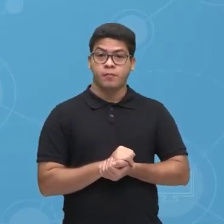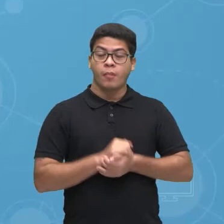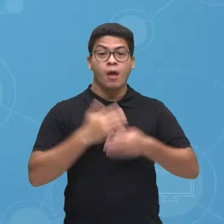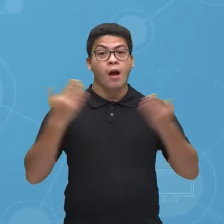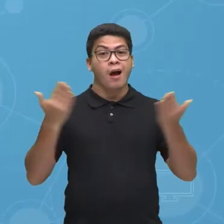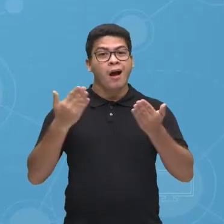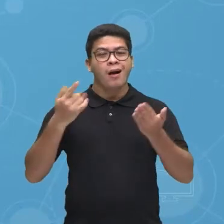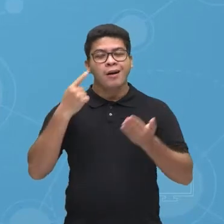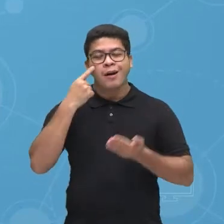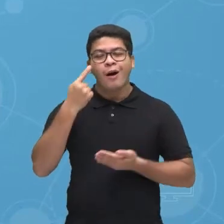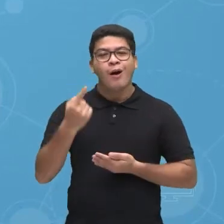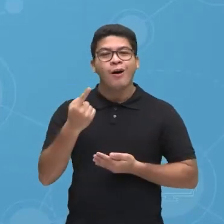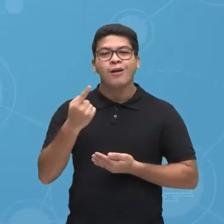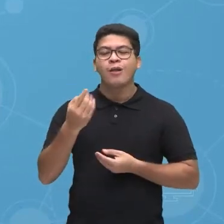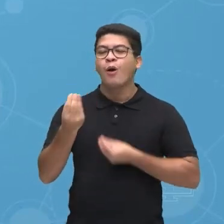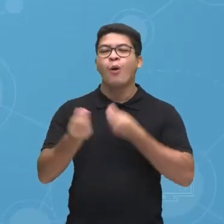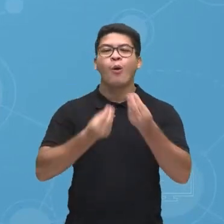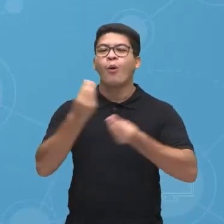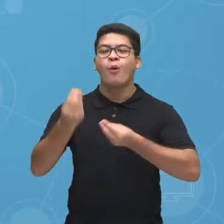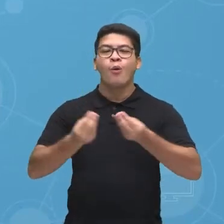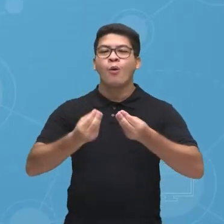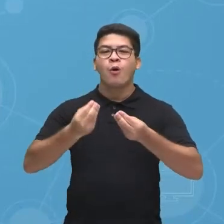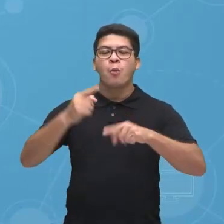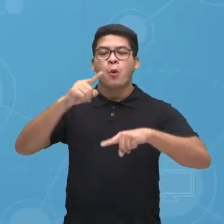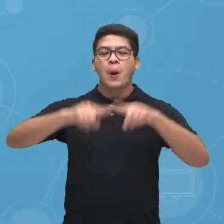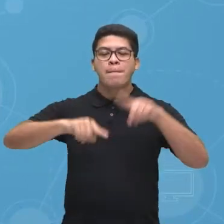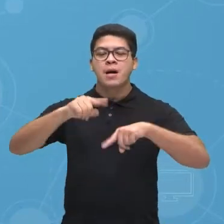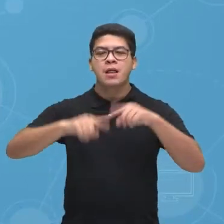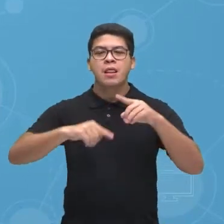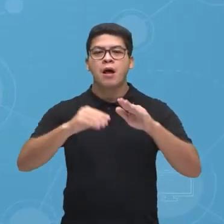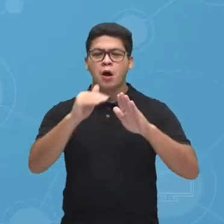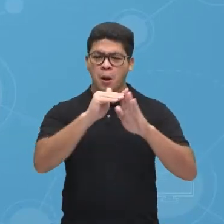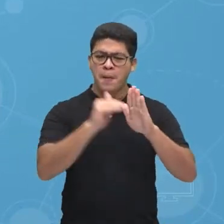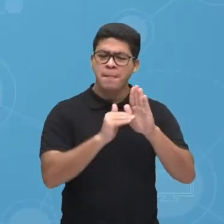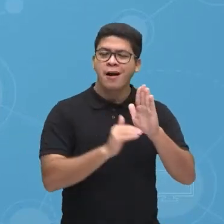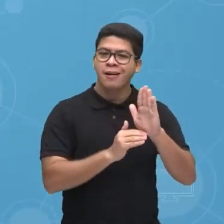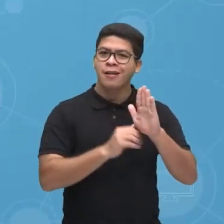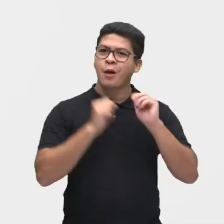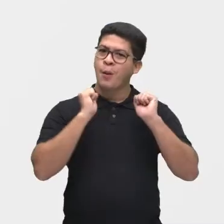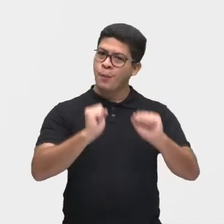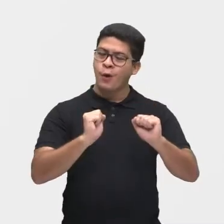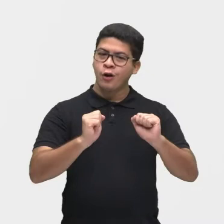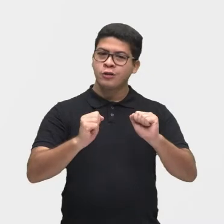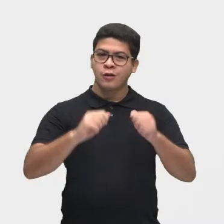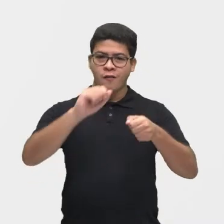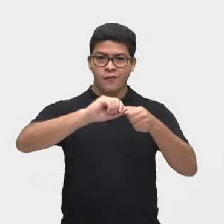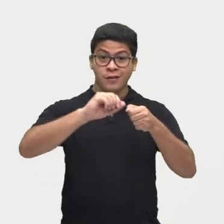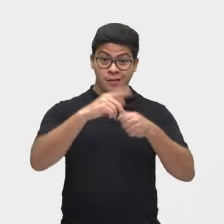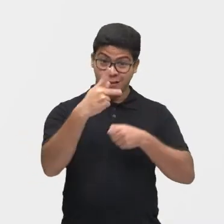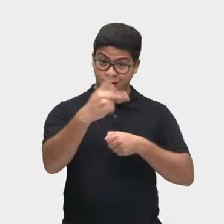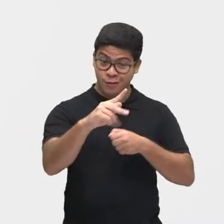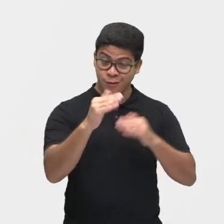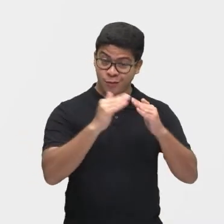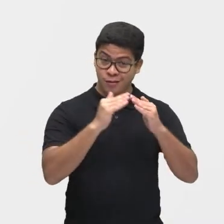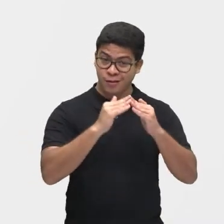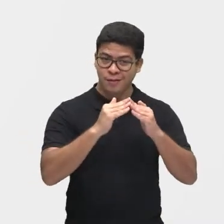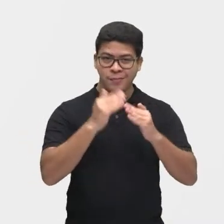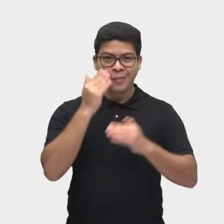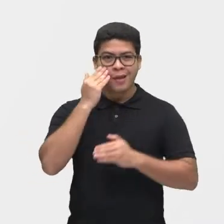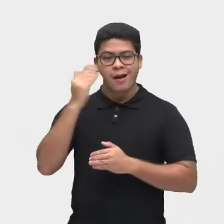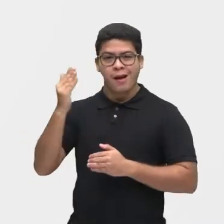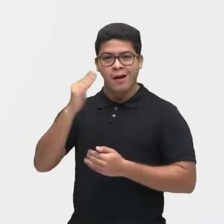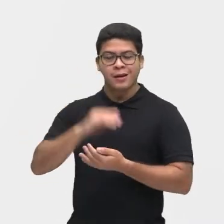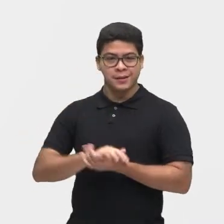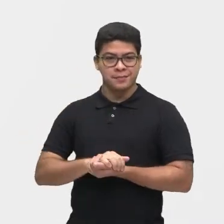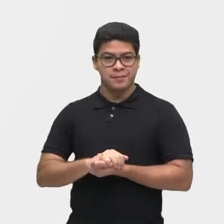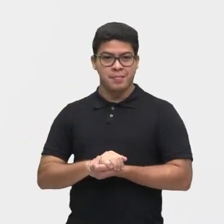falei. Vamos ver aí, ó, materiais e, né, que vocês podem utilizar para fazer esses aparelhos. Ó, o primeiro está aí, ó, são as